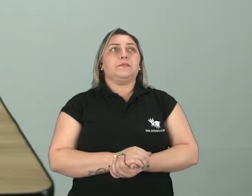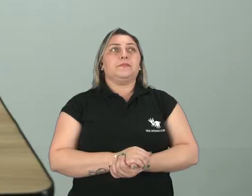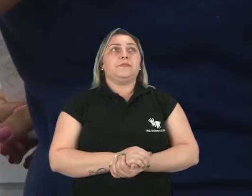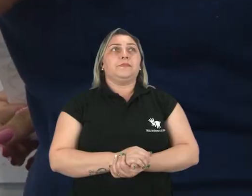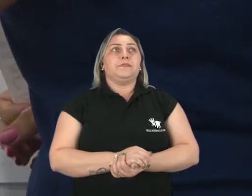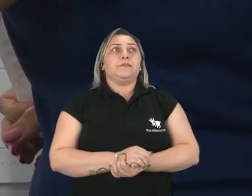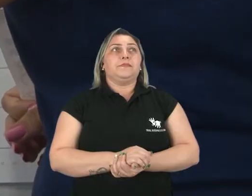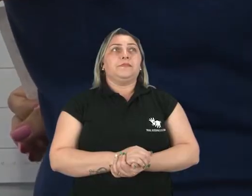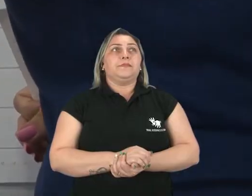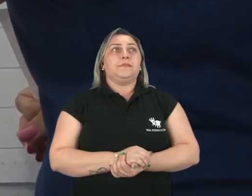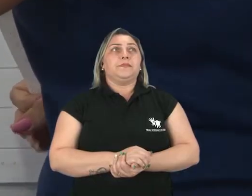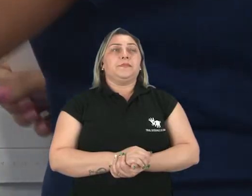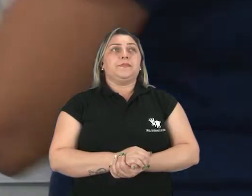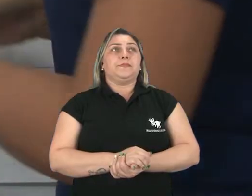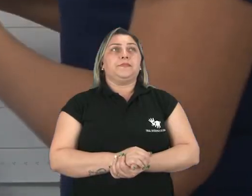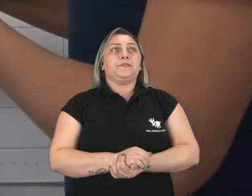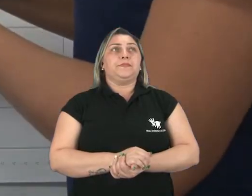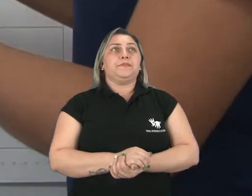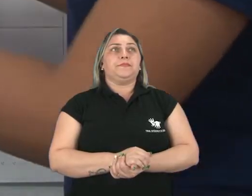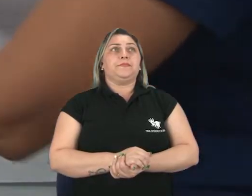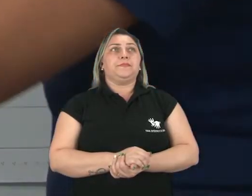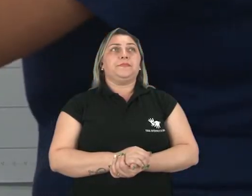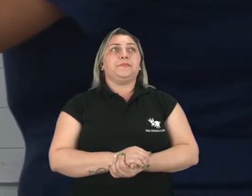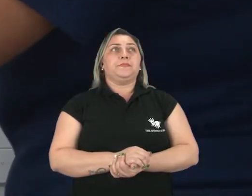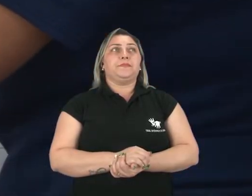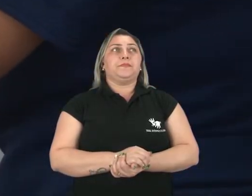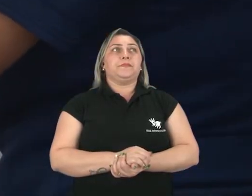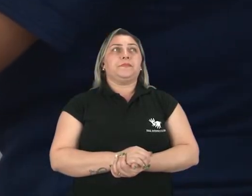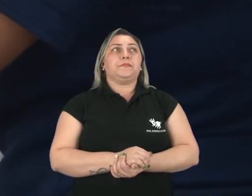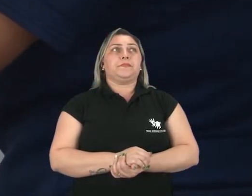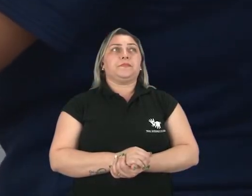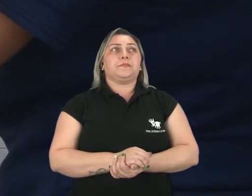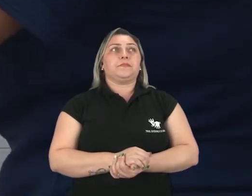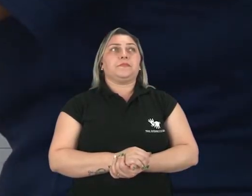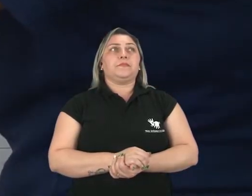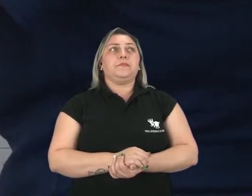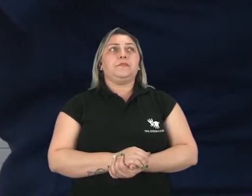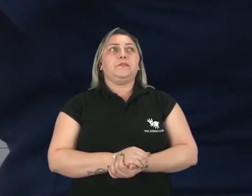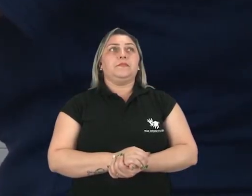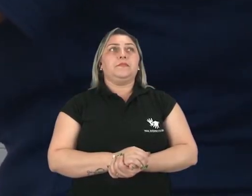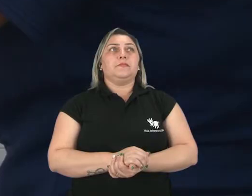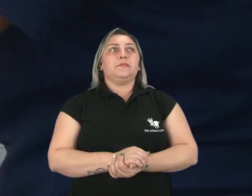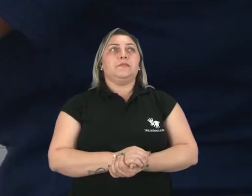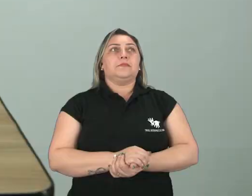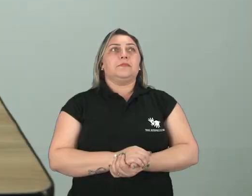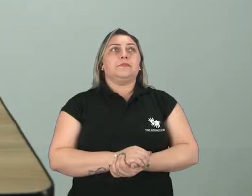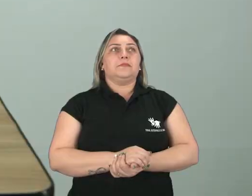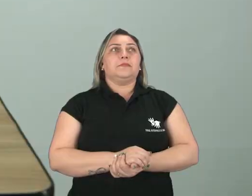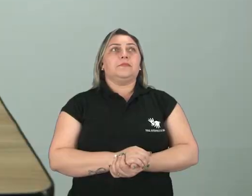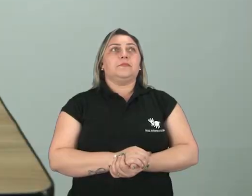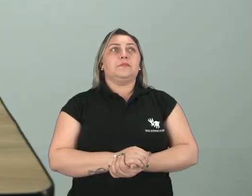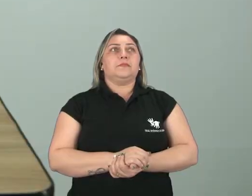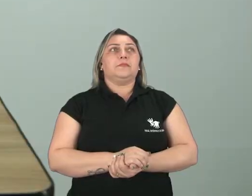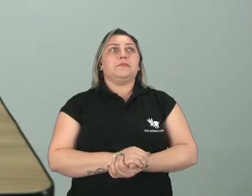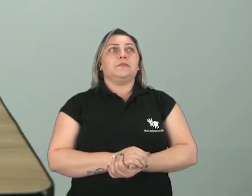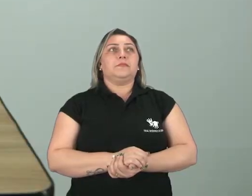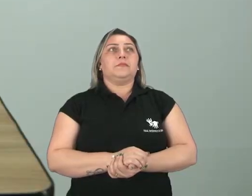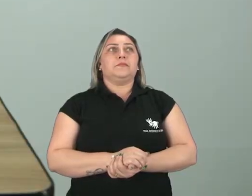o e maçã é